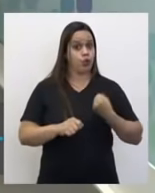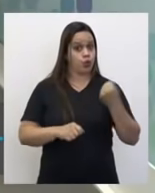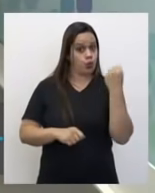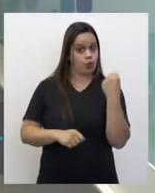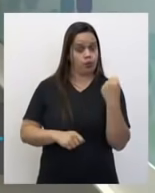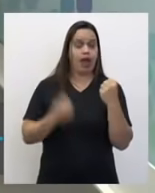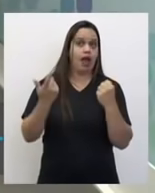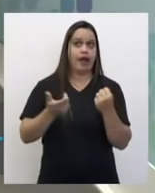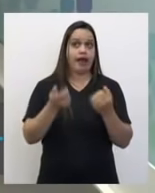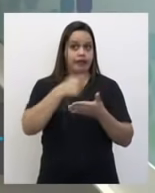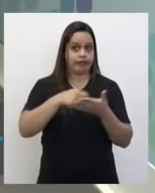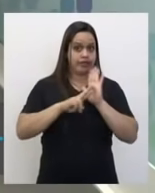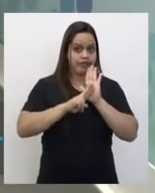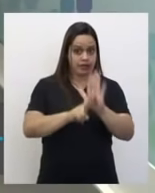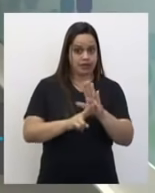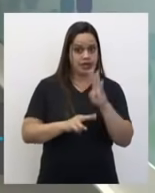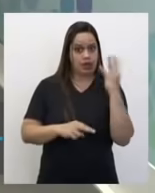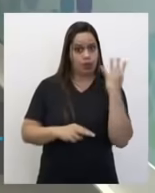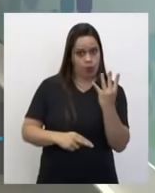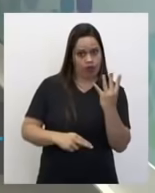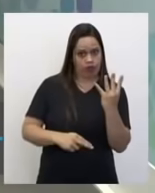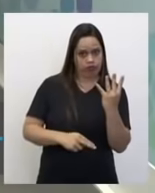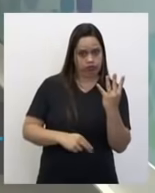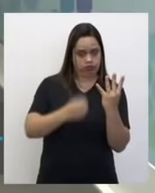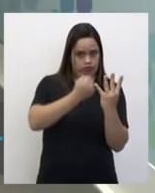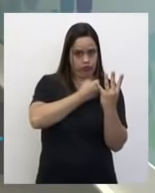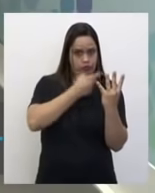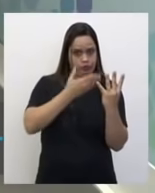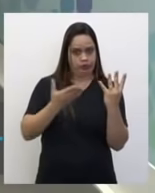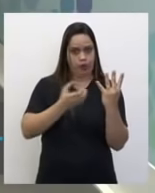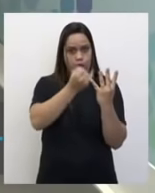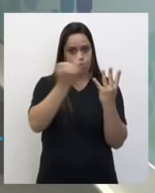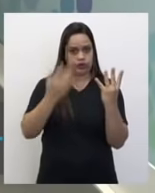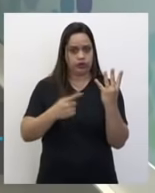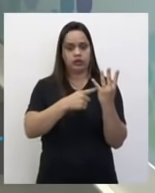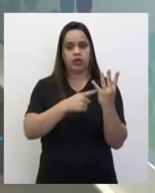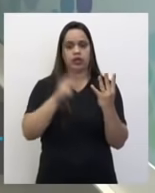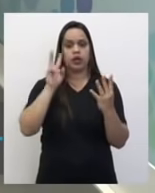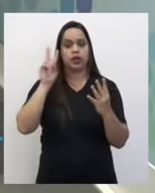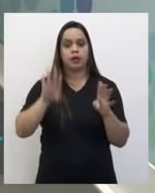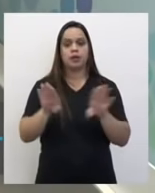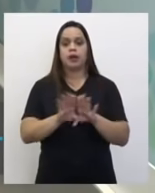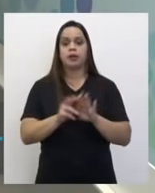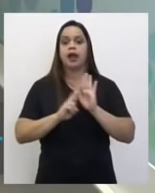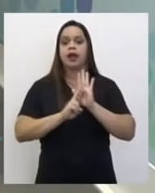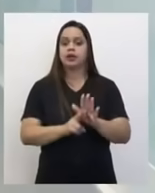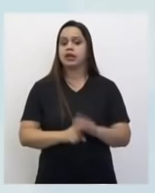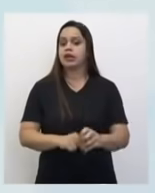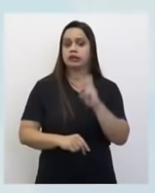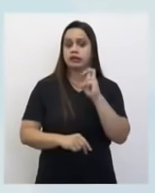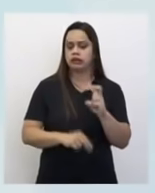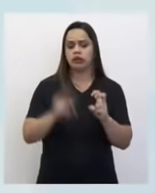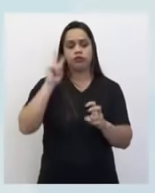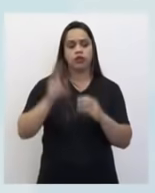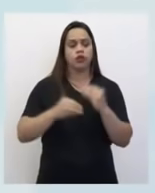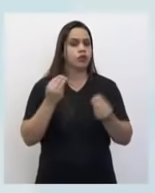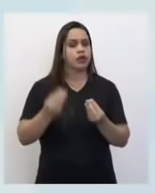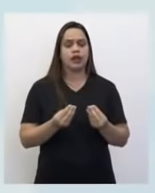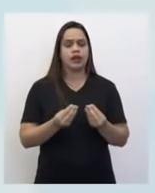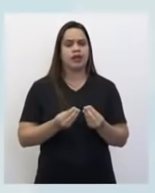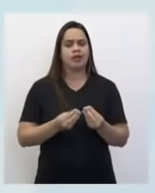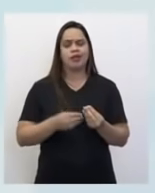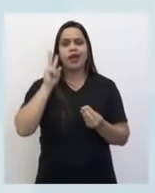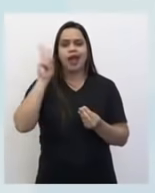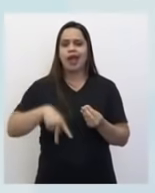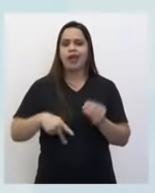assim, representar quatro. Olha o espaço que eu tomei para poder representar cinco. Então, por mais que ele seja um sistema simples, né?